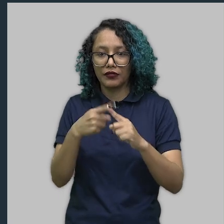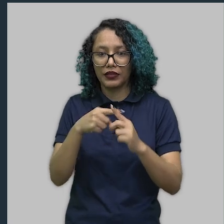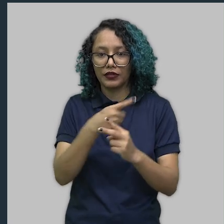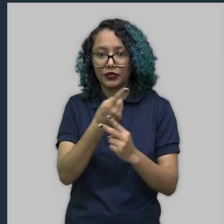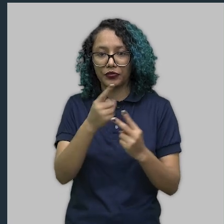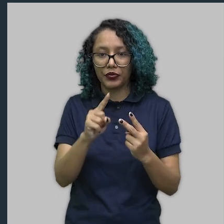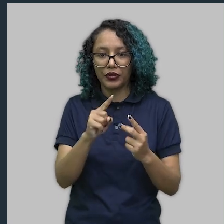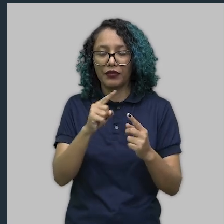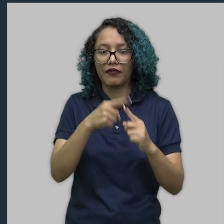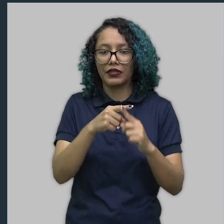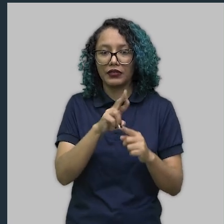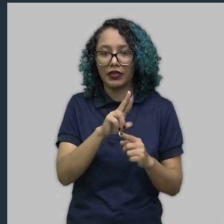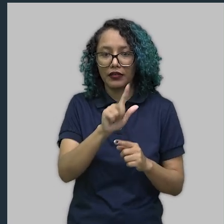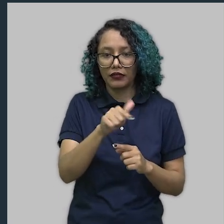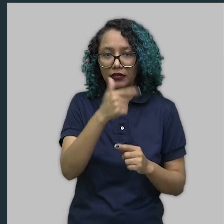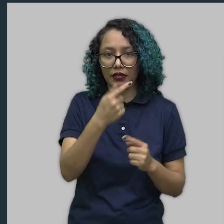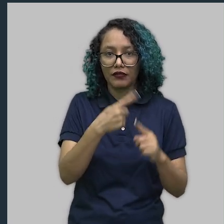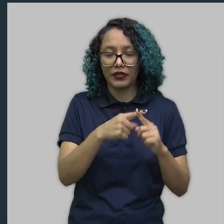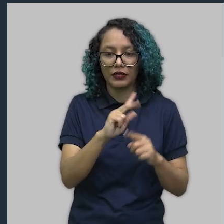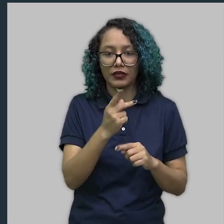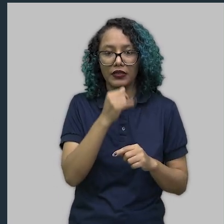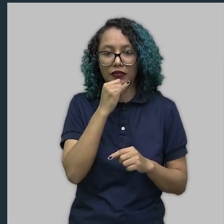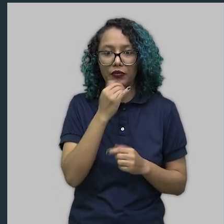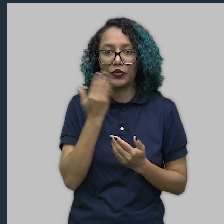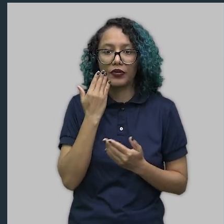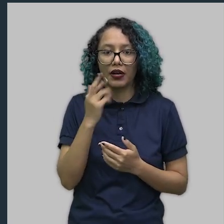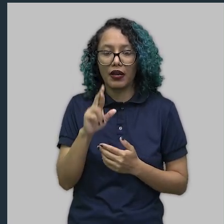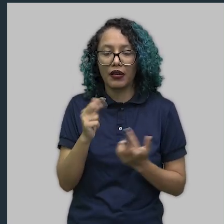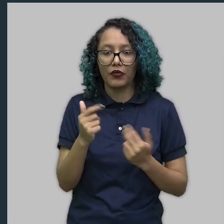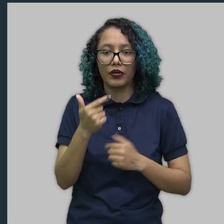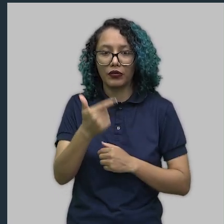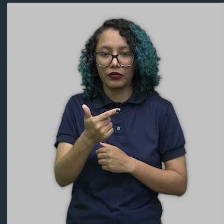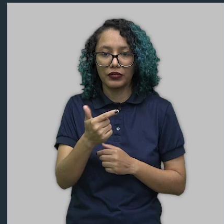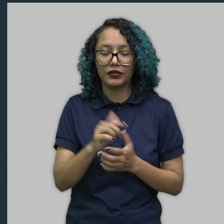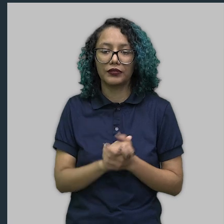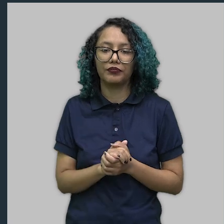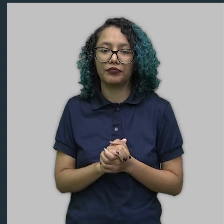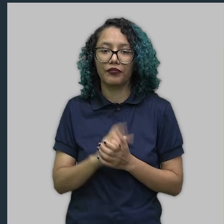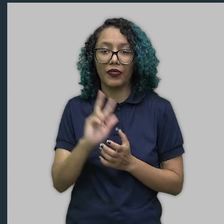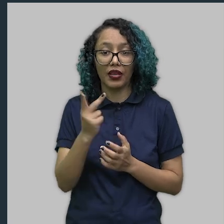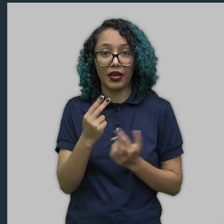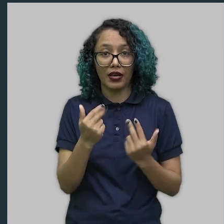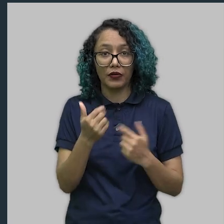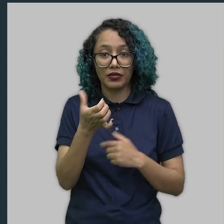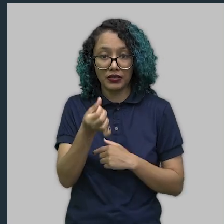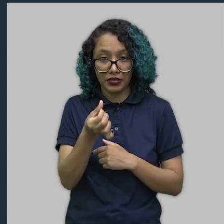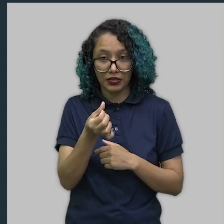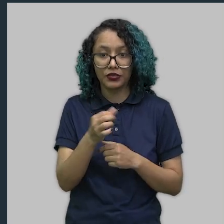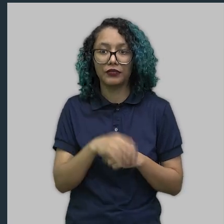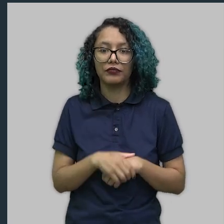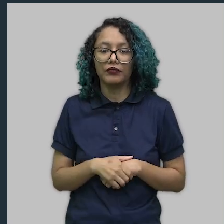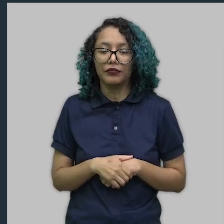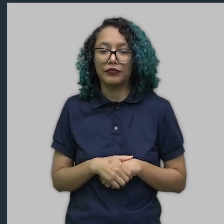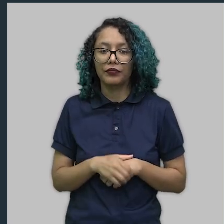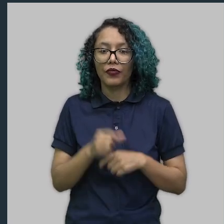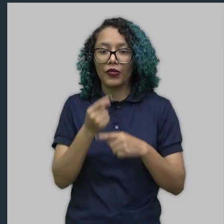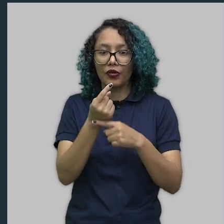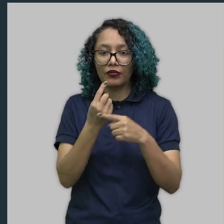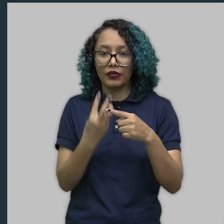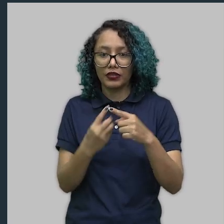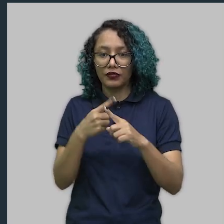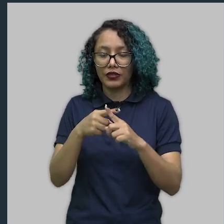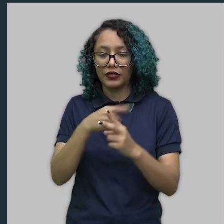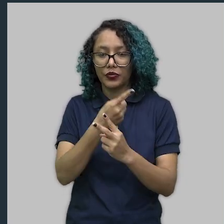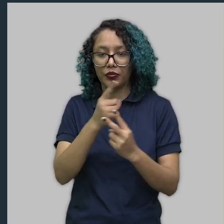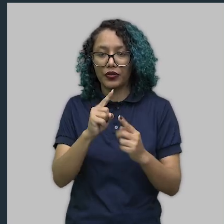quadrado vezes altura. Exemplo: raio igual a 2 centímetros, altura igual a 6 centímetros,